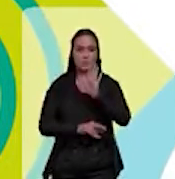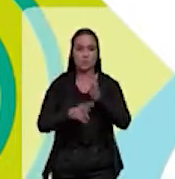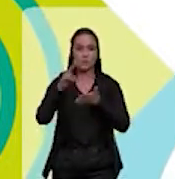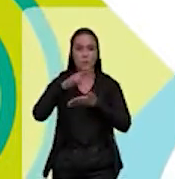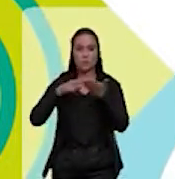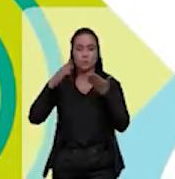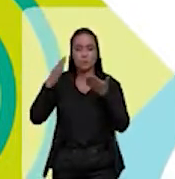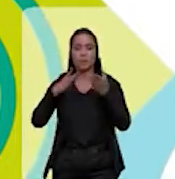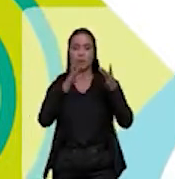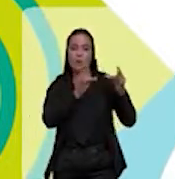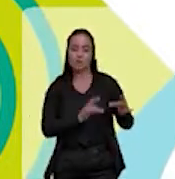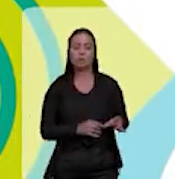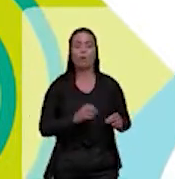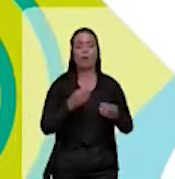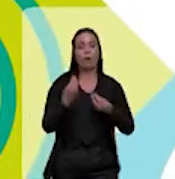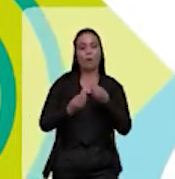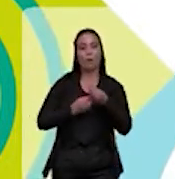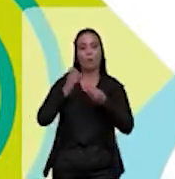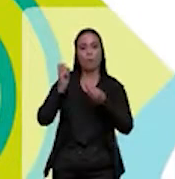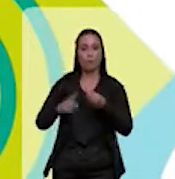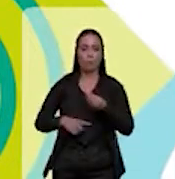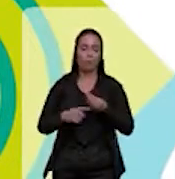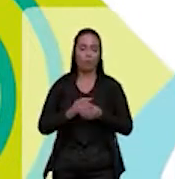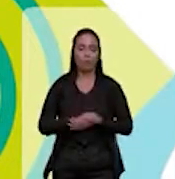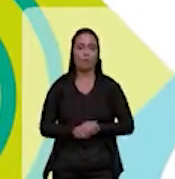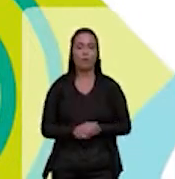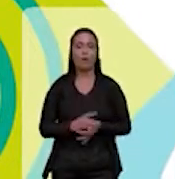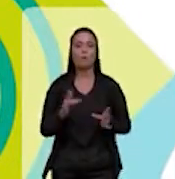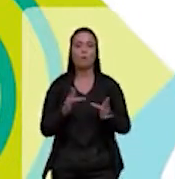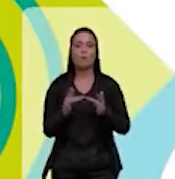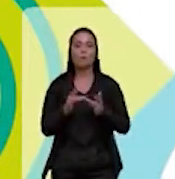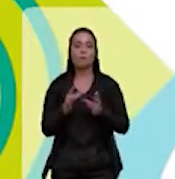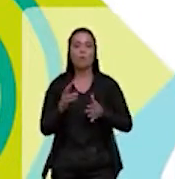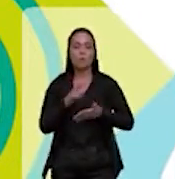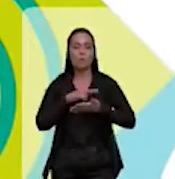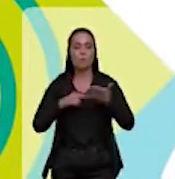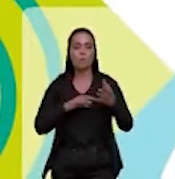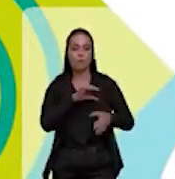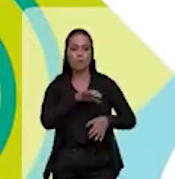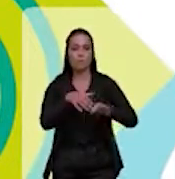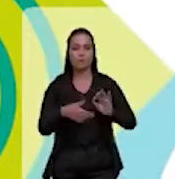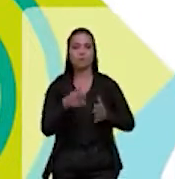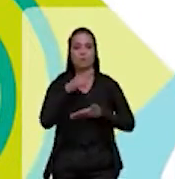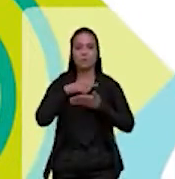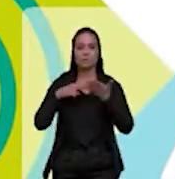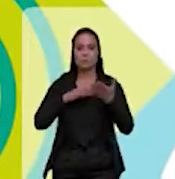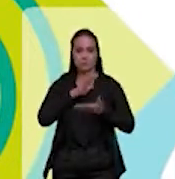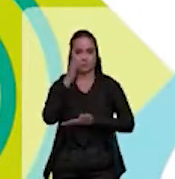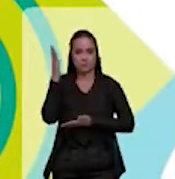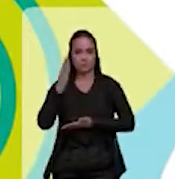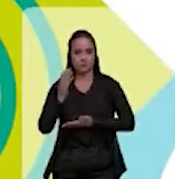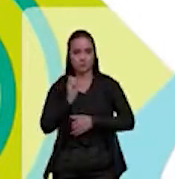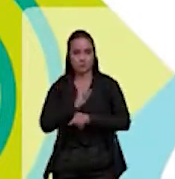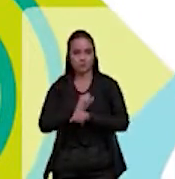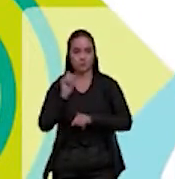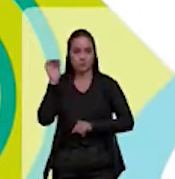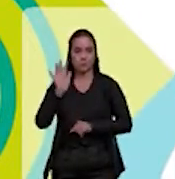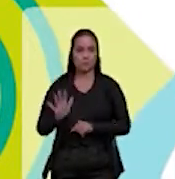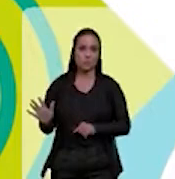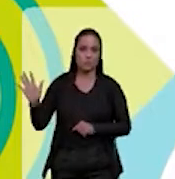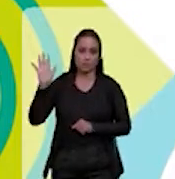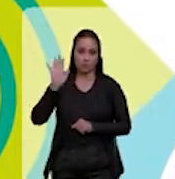literatura brasileira os critérios foram os seguintes a vinculação das obras com o processo de formação da literatura brasileira e perspectiva